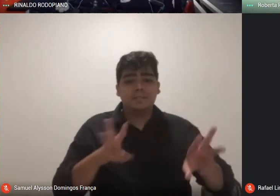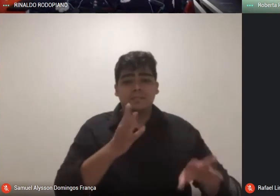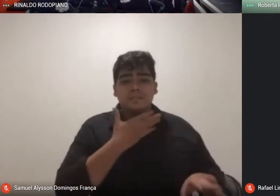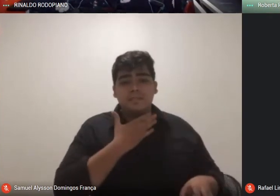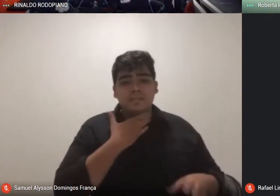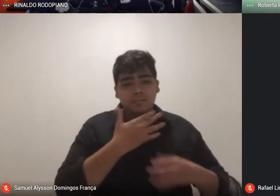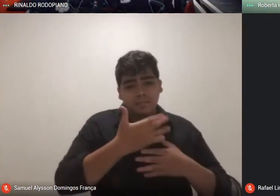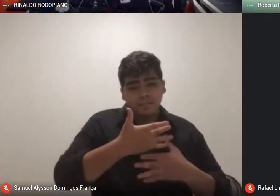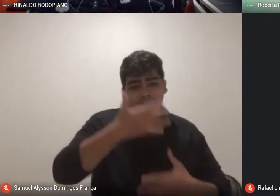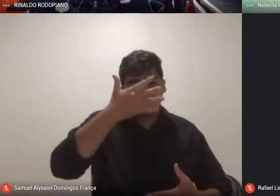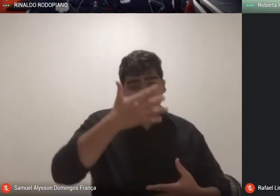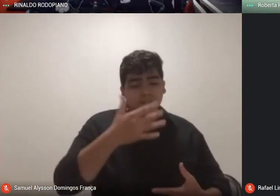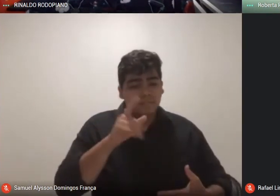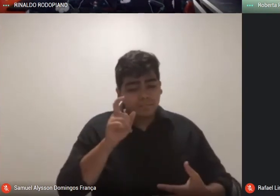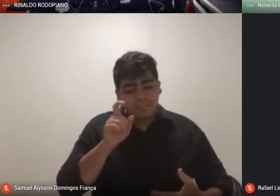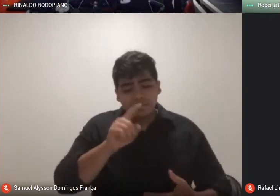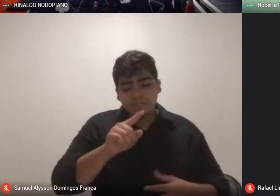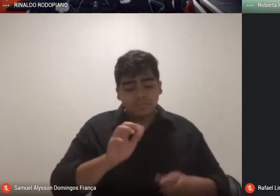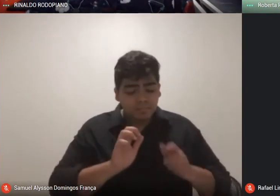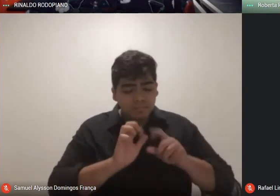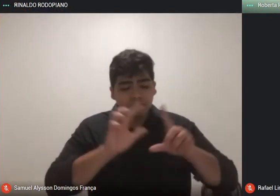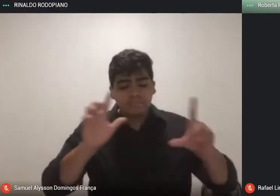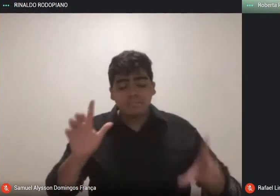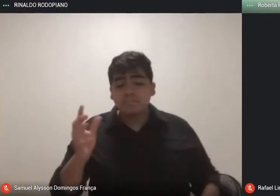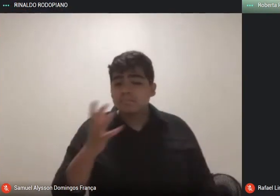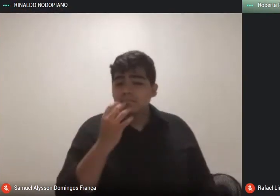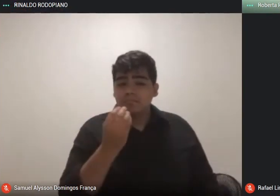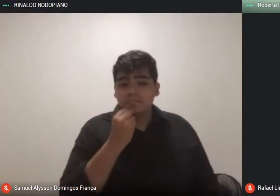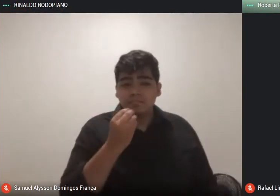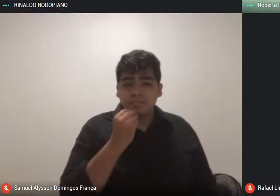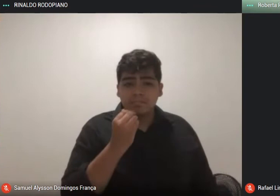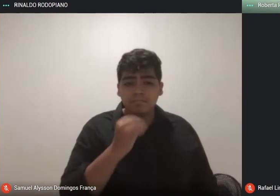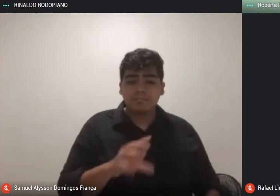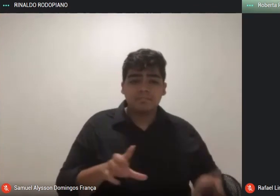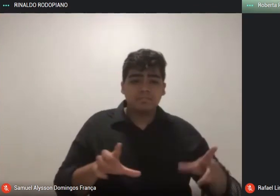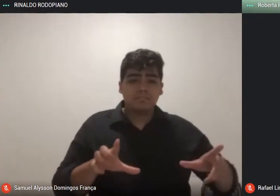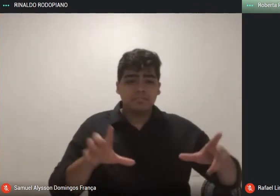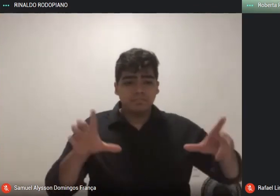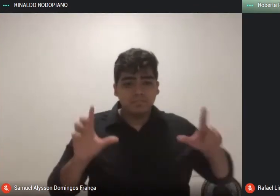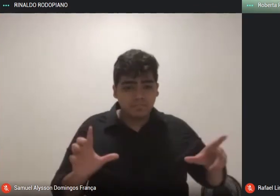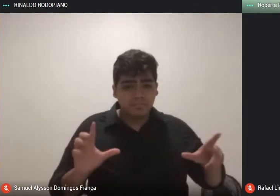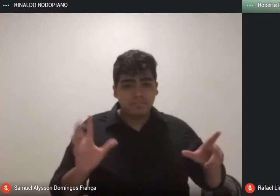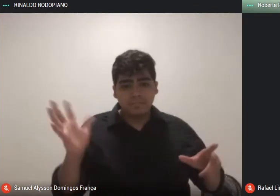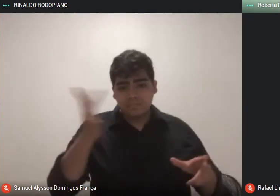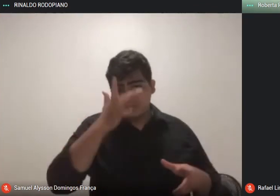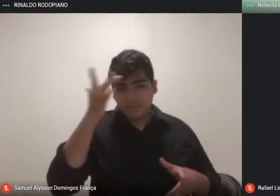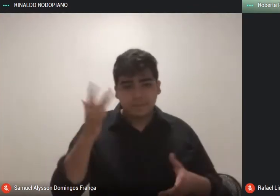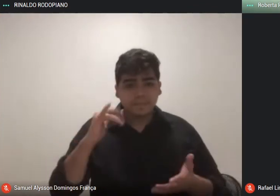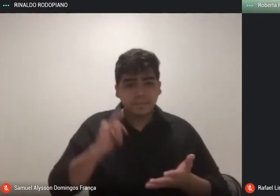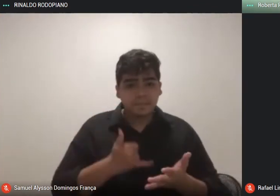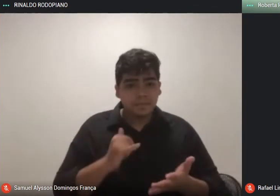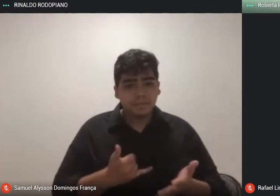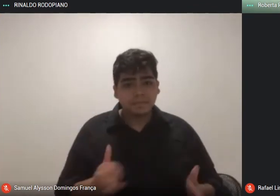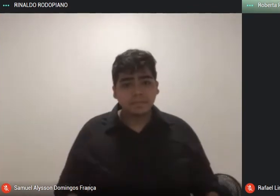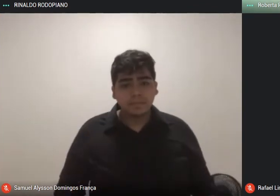esse formulário vai levar para vocês a oportunidade de receber o certificado para aqueles que se inscreveram, tá?